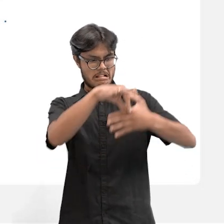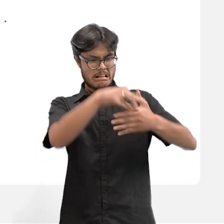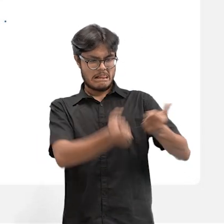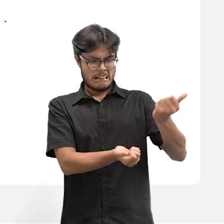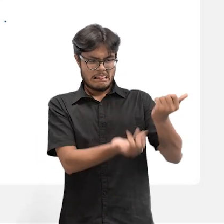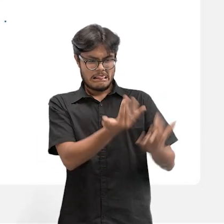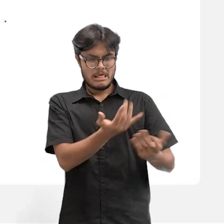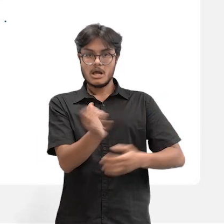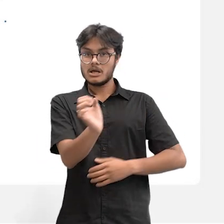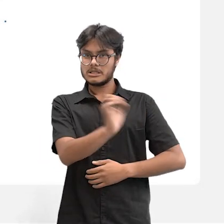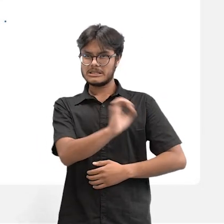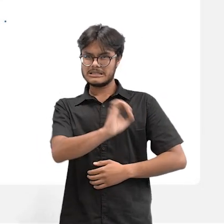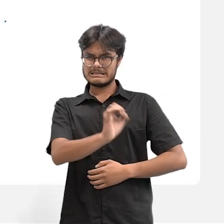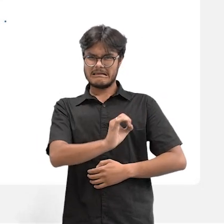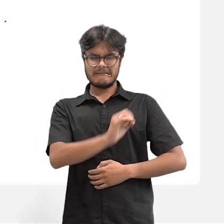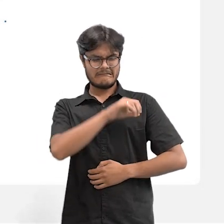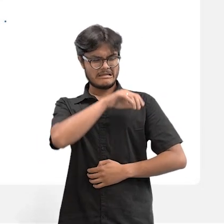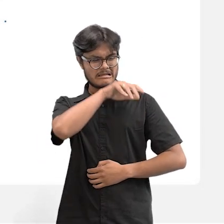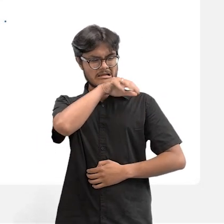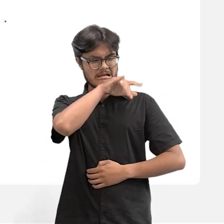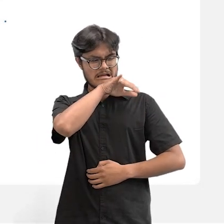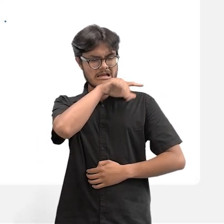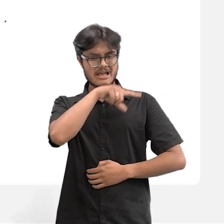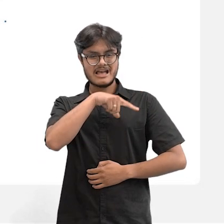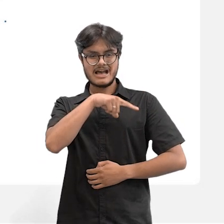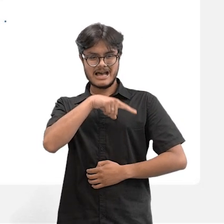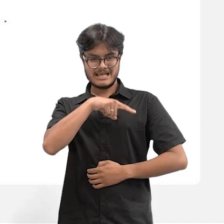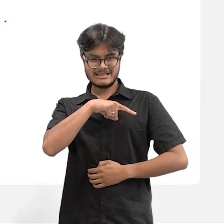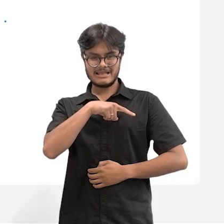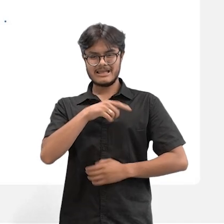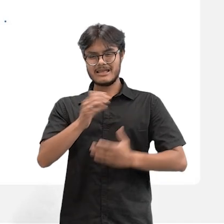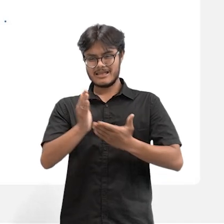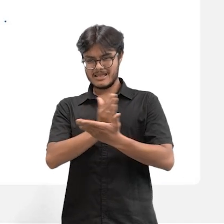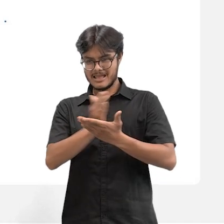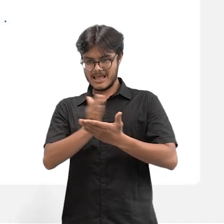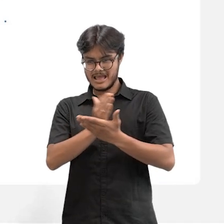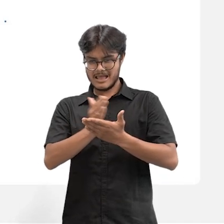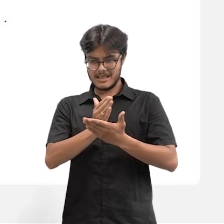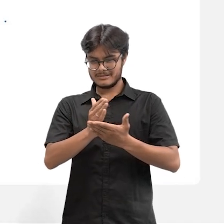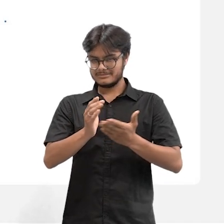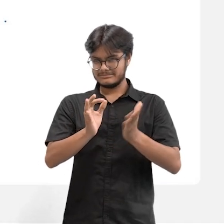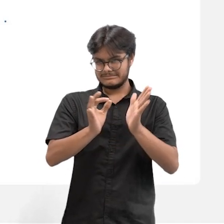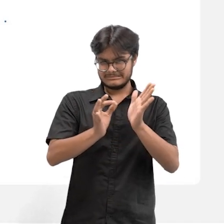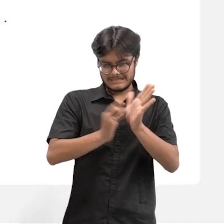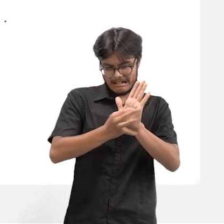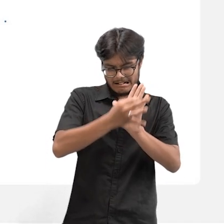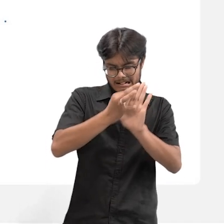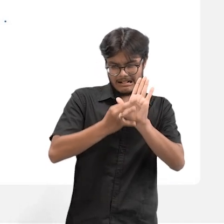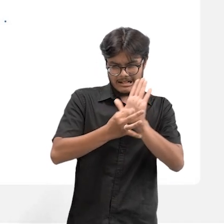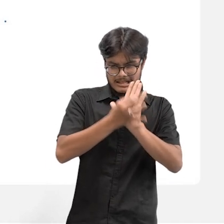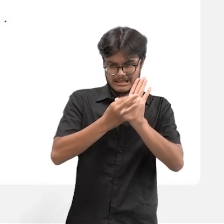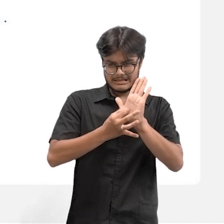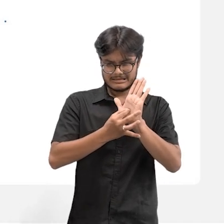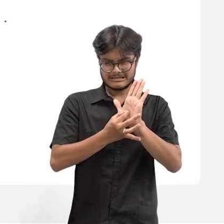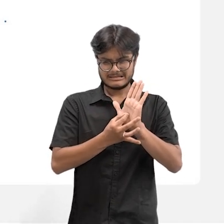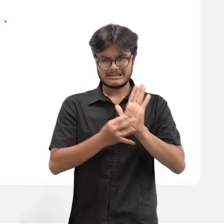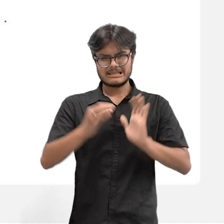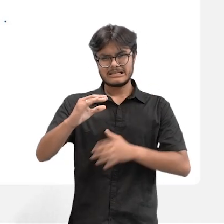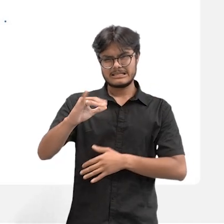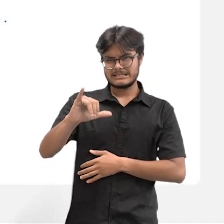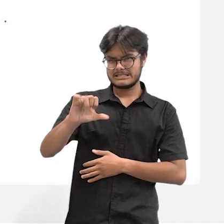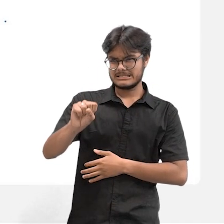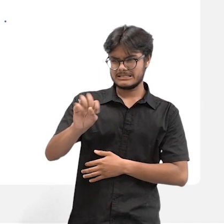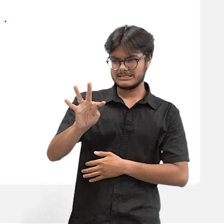desses animais, contendo esses pontinhos chamados cisticercos,